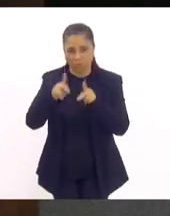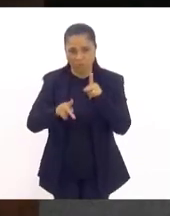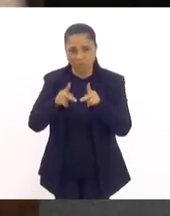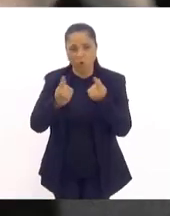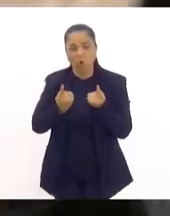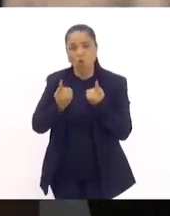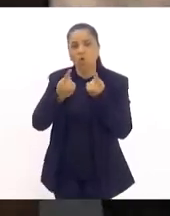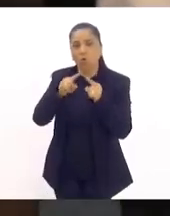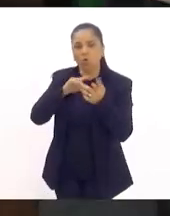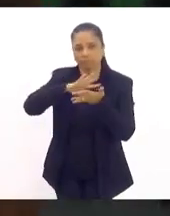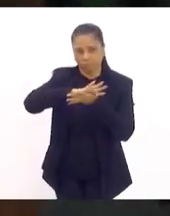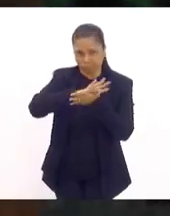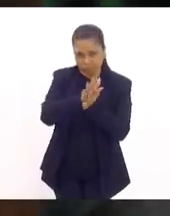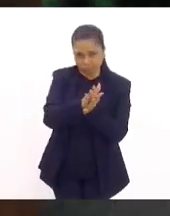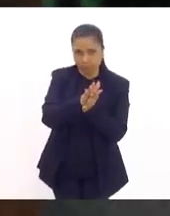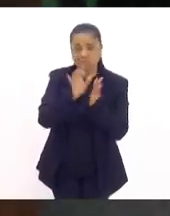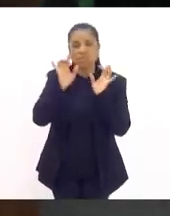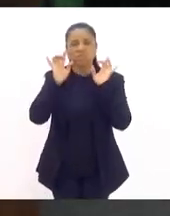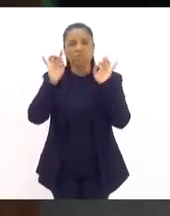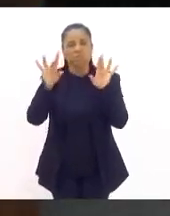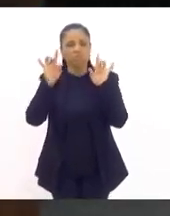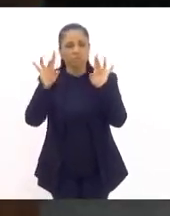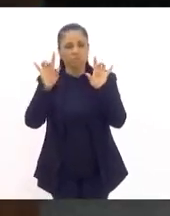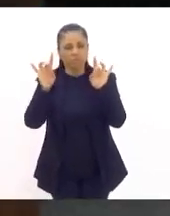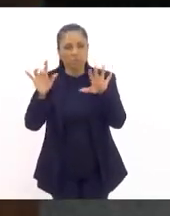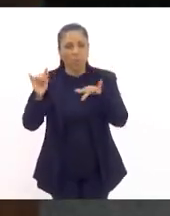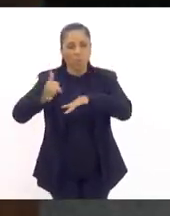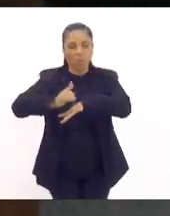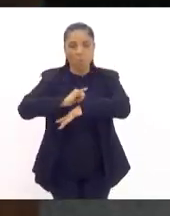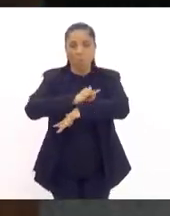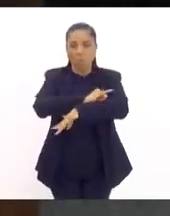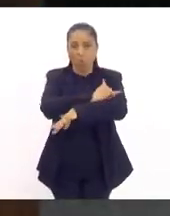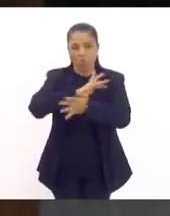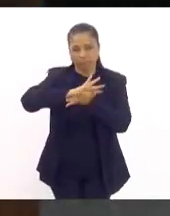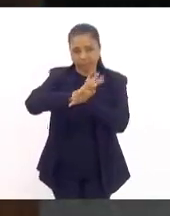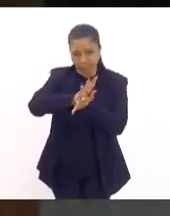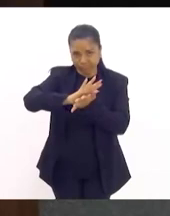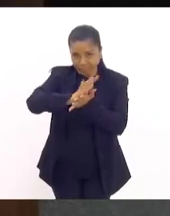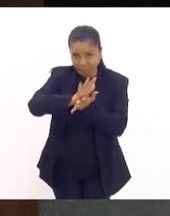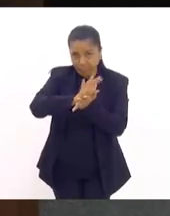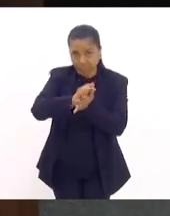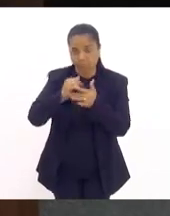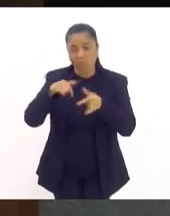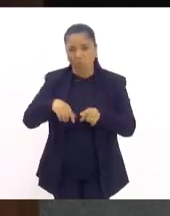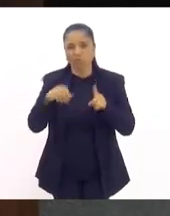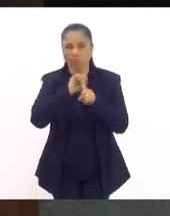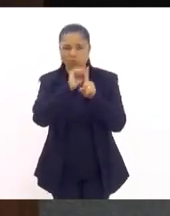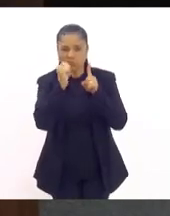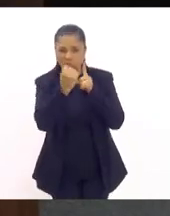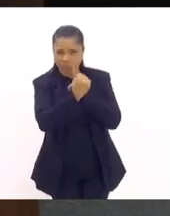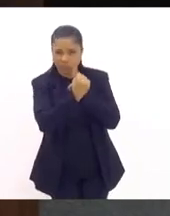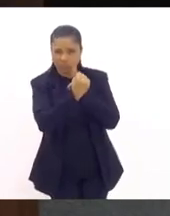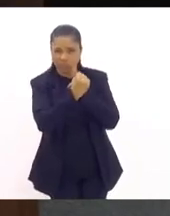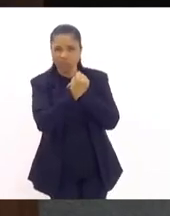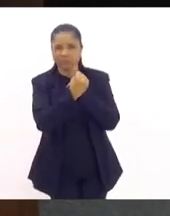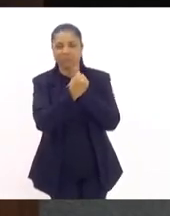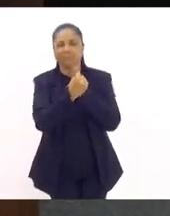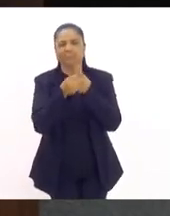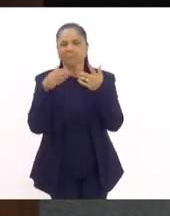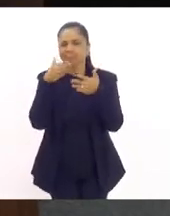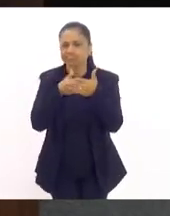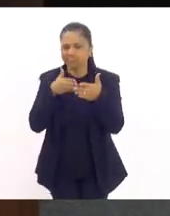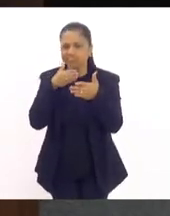às opressões, especialmente a opressão da gordofobia, que hoje, na nossa sociedade, ainda enfrenta muitas barreiras